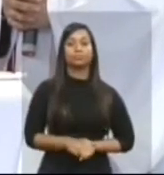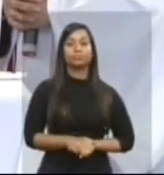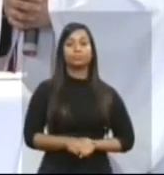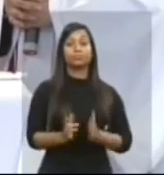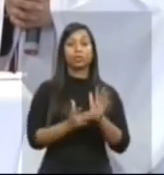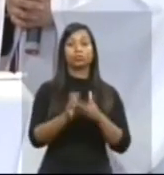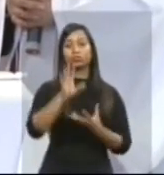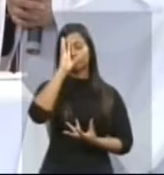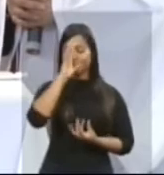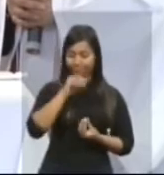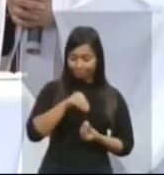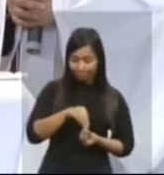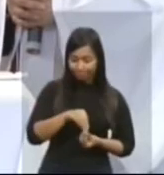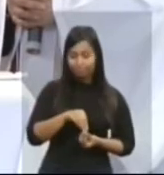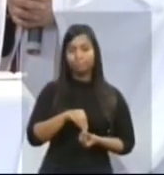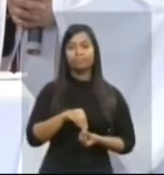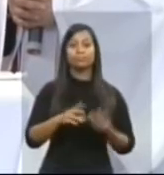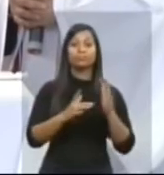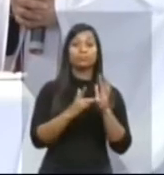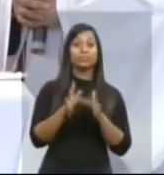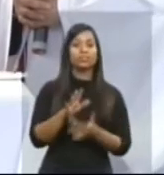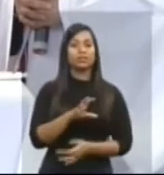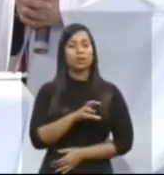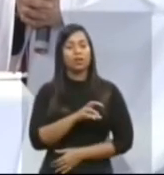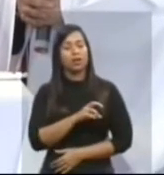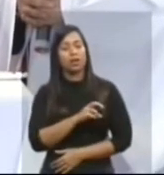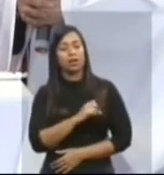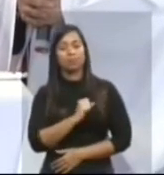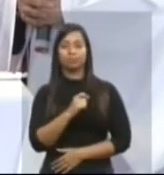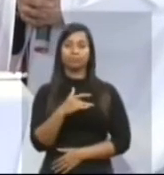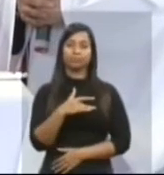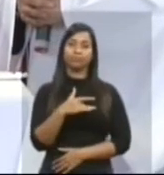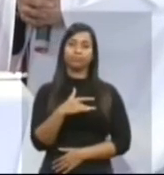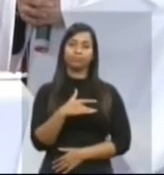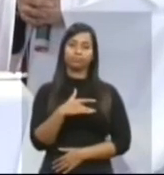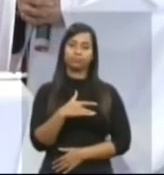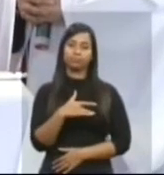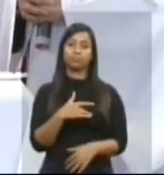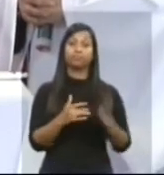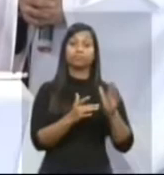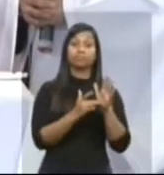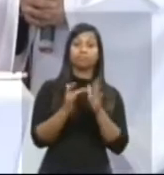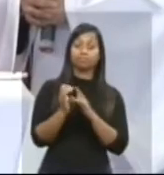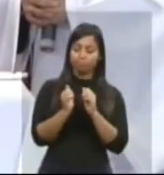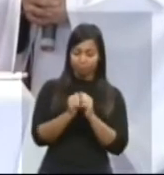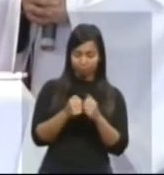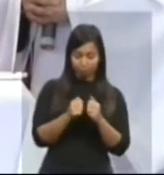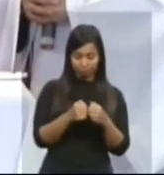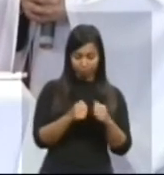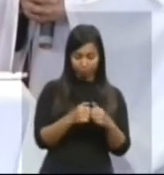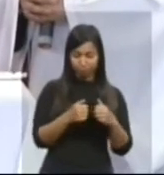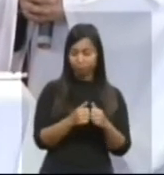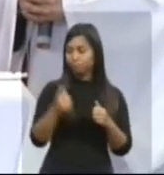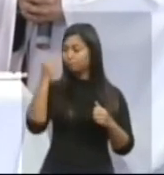Senhor. Estando para ser entregue e abraçando livremente a paixão,